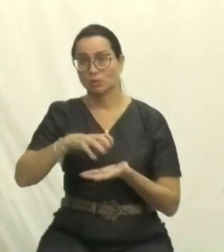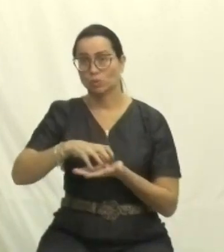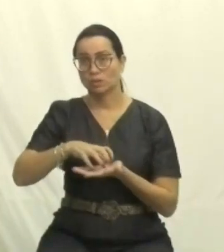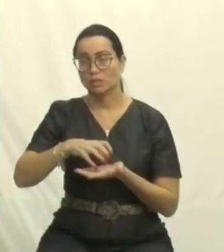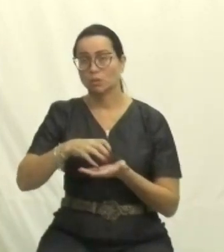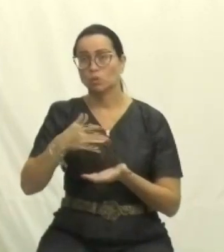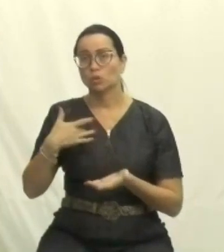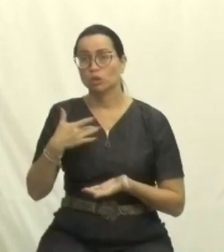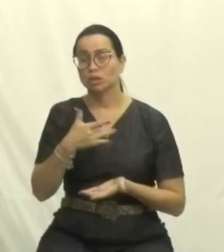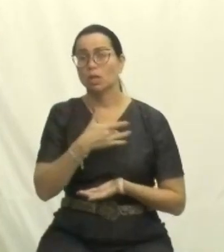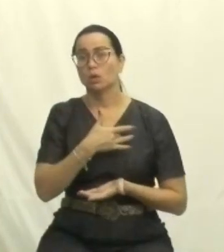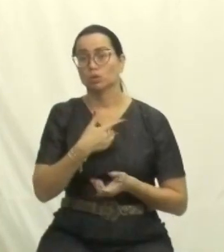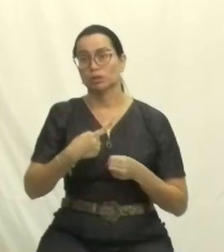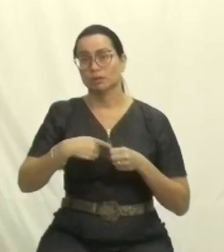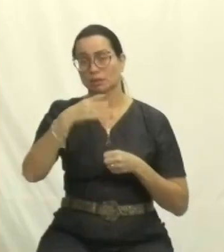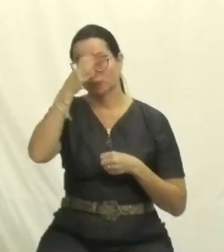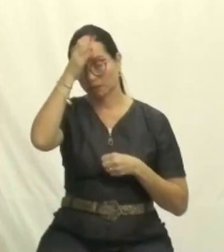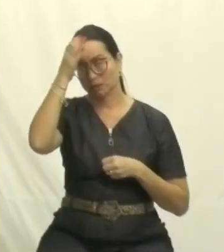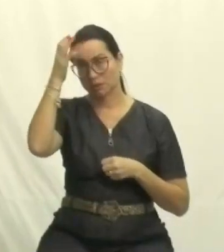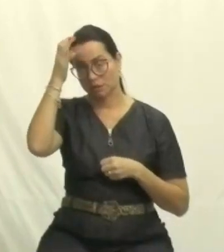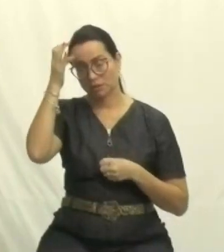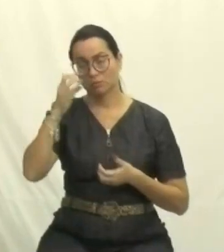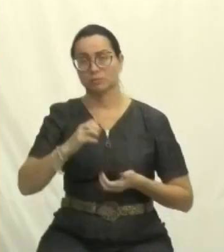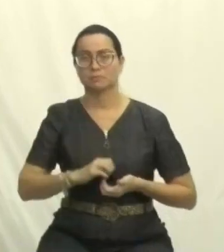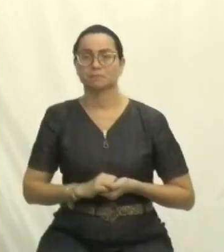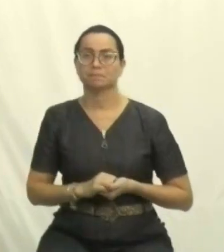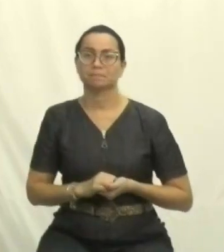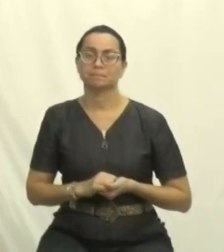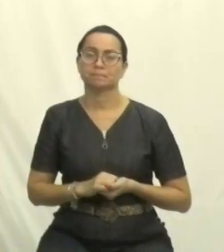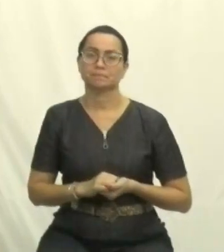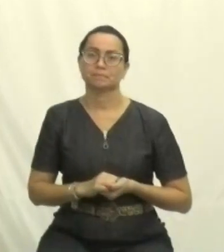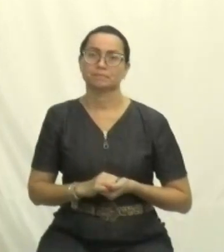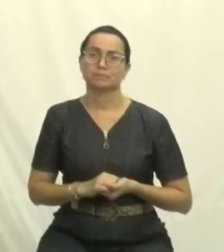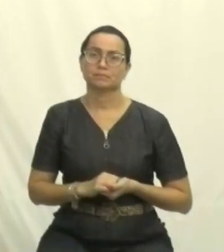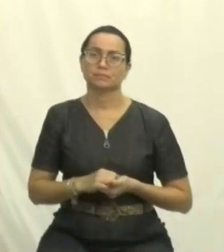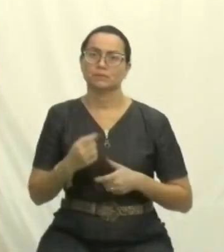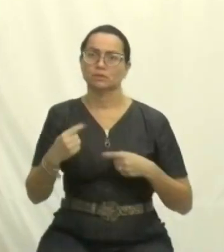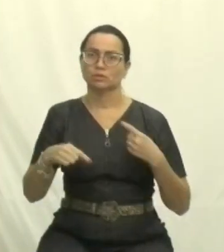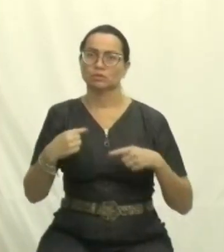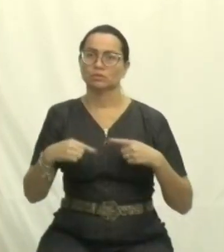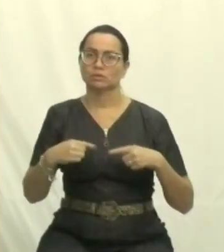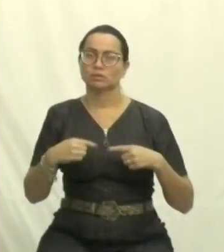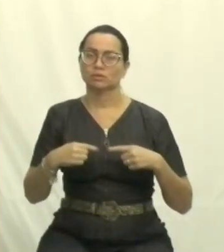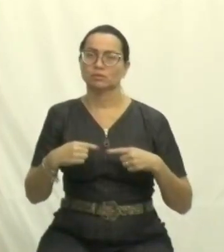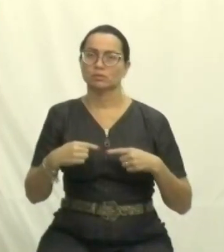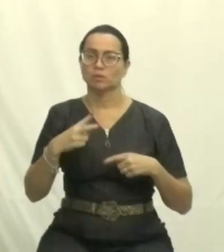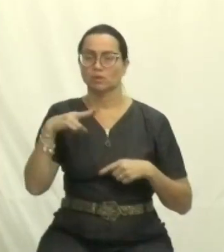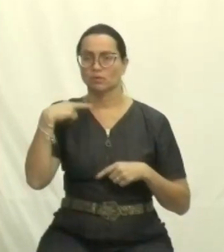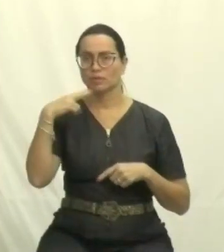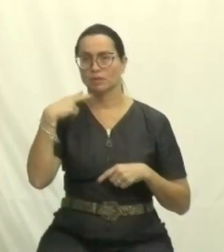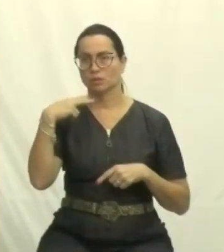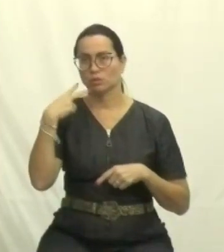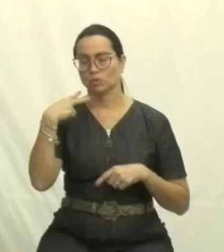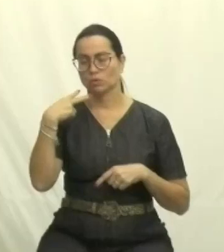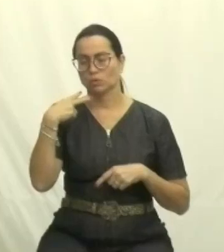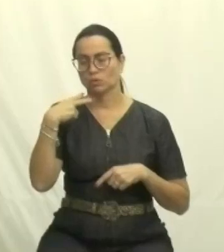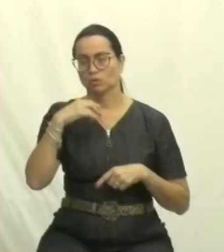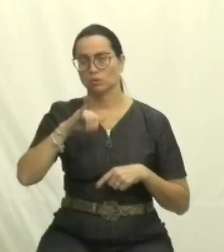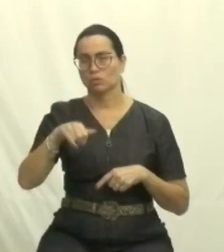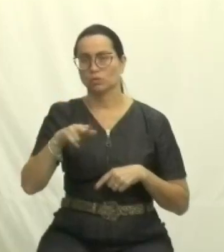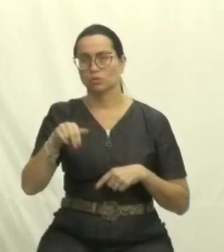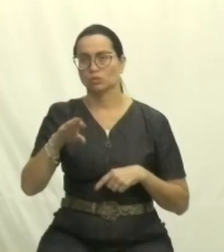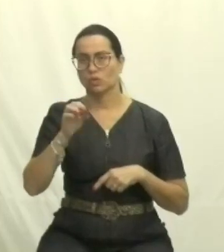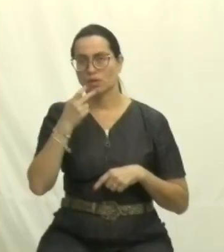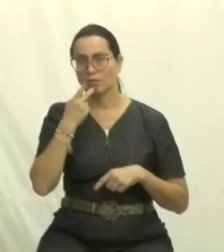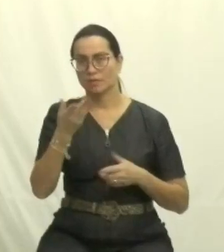das unidades cuja manutenção já foi realizada. Requerimento está em discussão. Com a palavra, o autor do requerimento, vereador Júlio